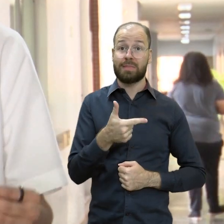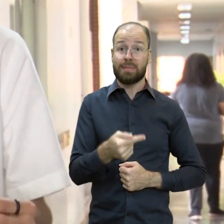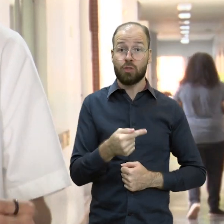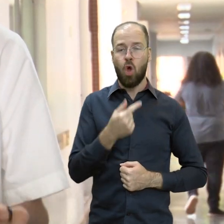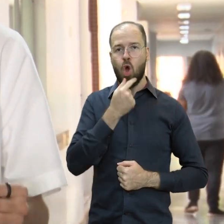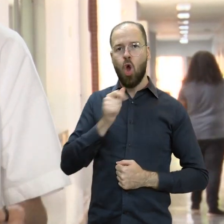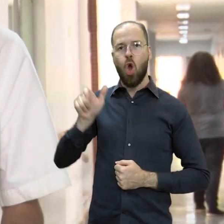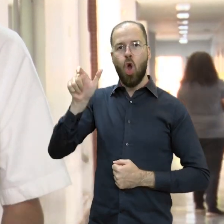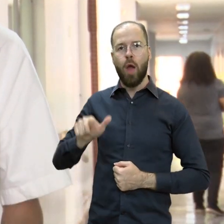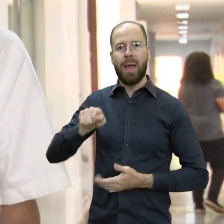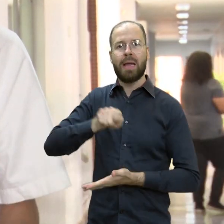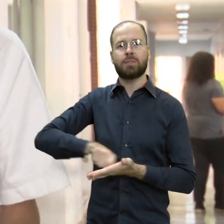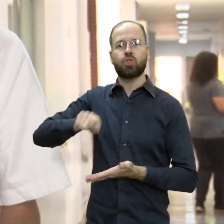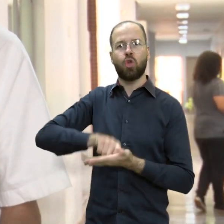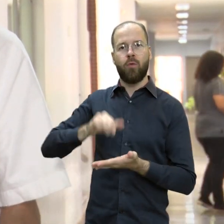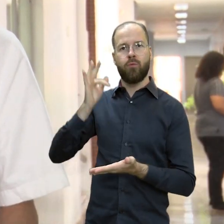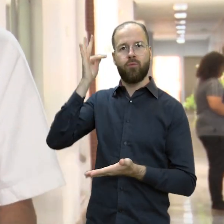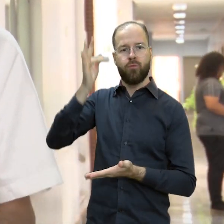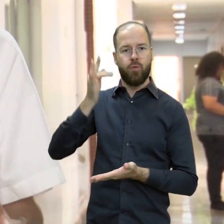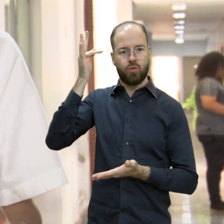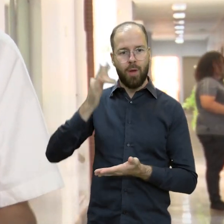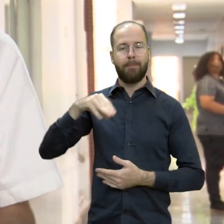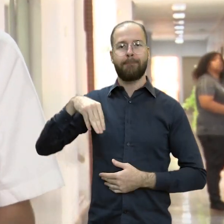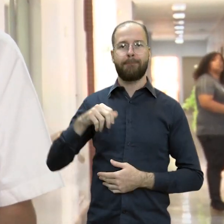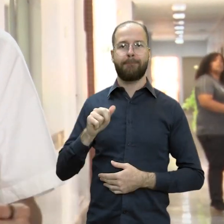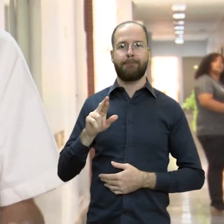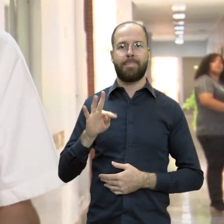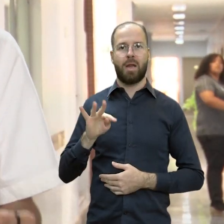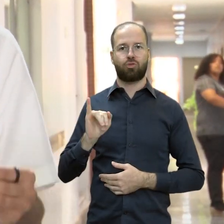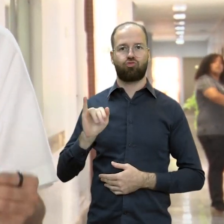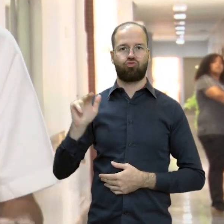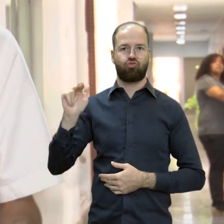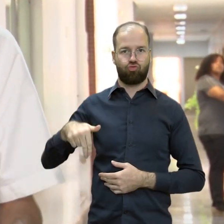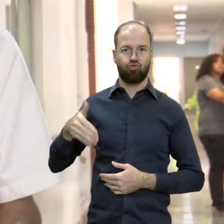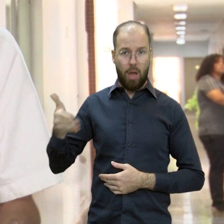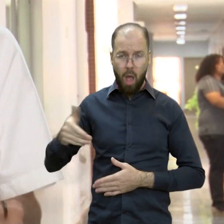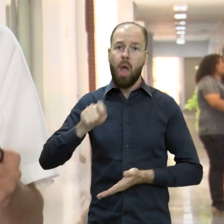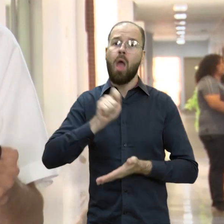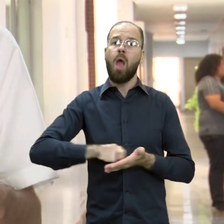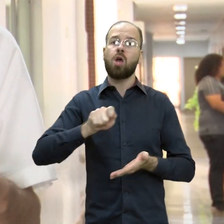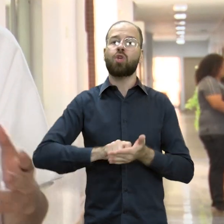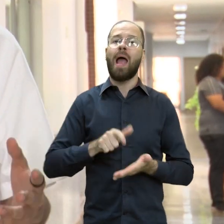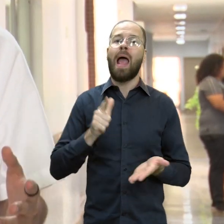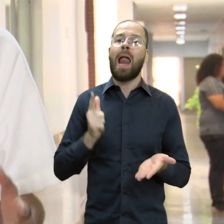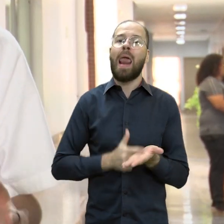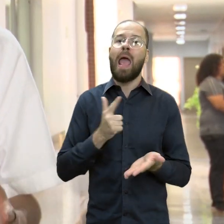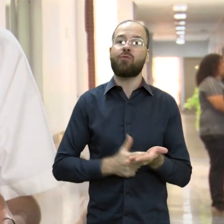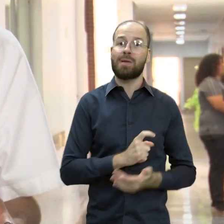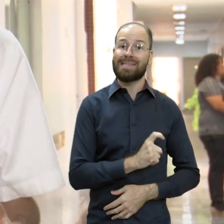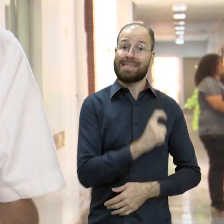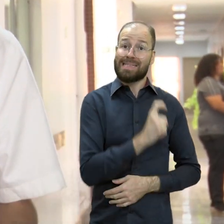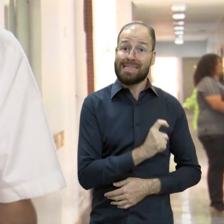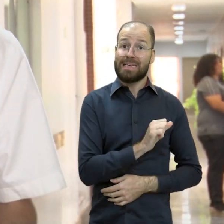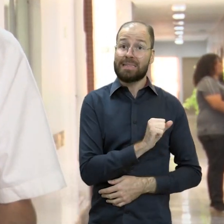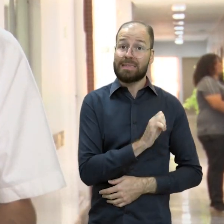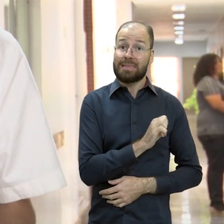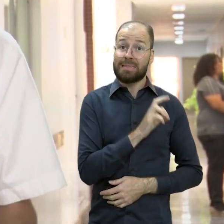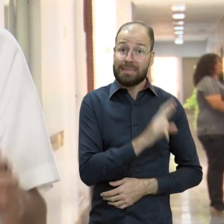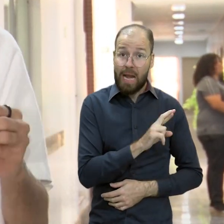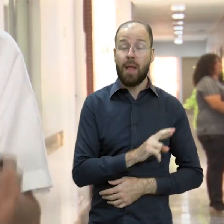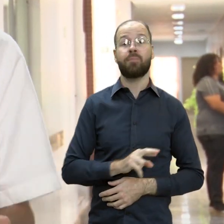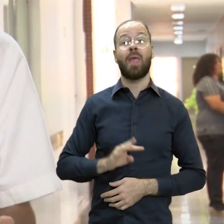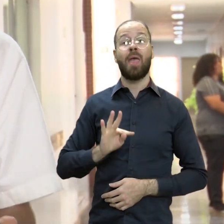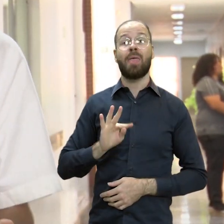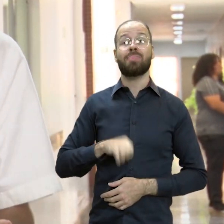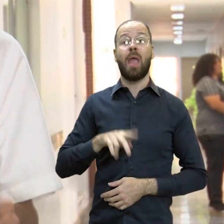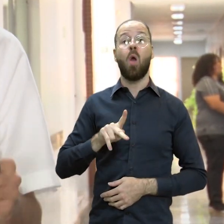escritor, filósofo alemão Martin Heidegger escreveu o livro Ser e Tempo, um dos livros mais importantes do século XX.